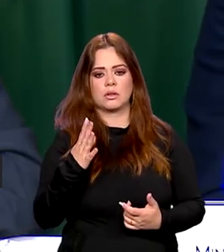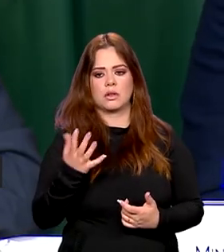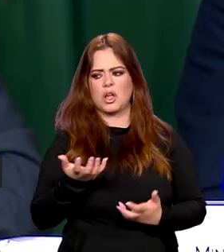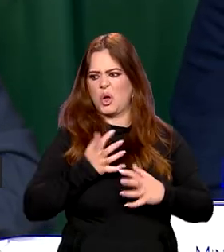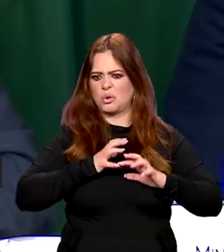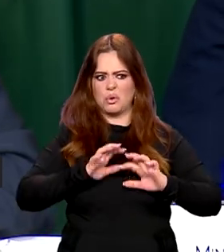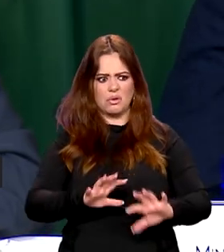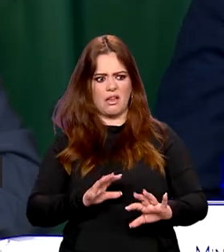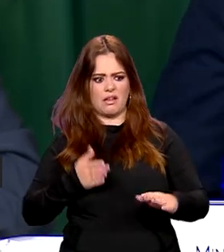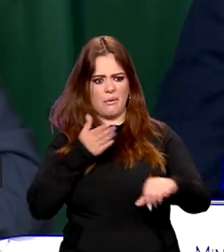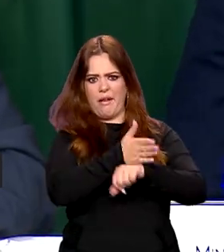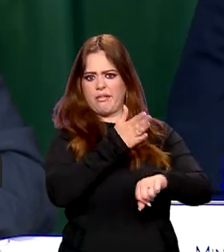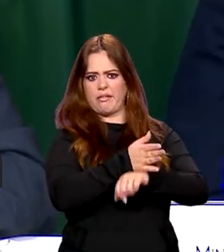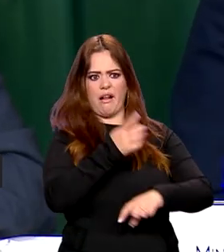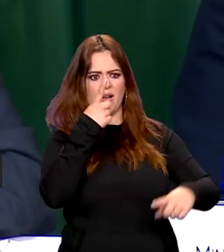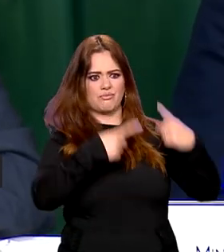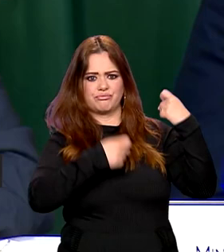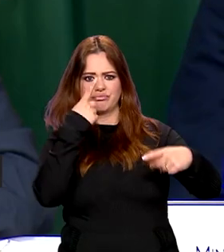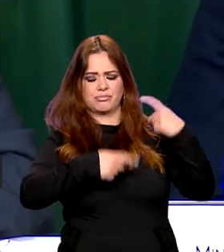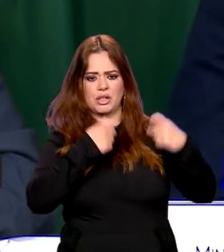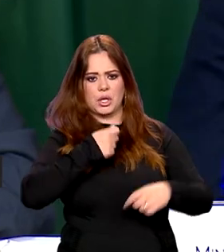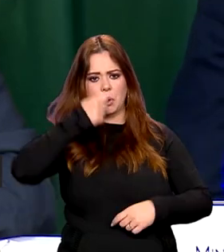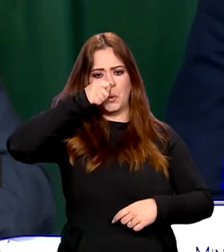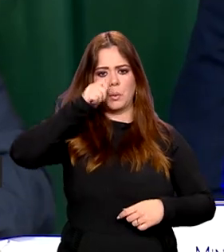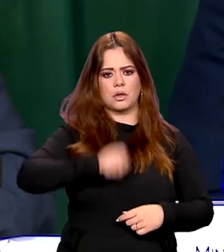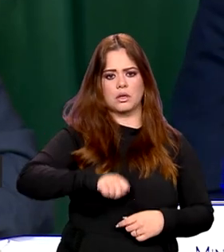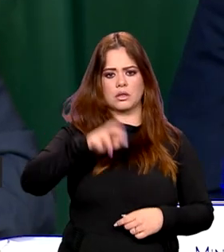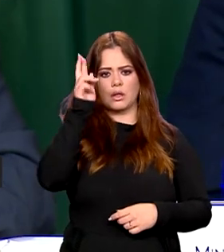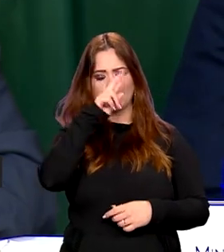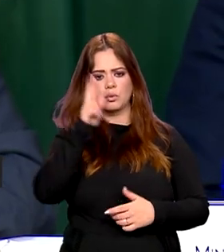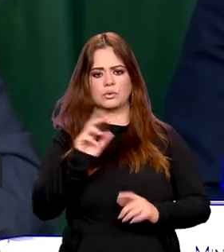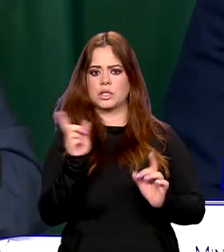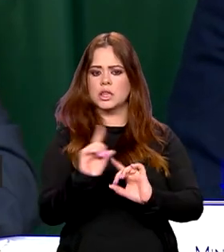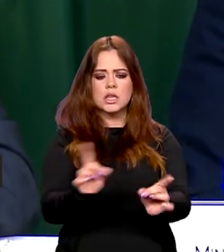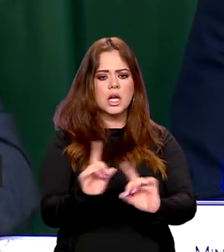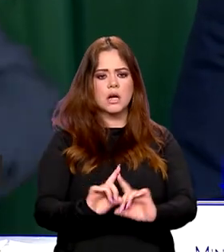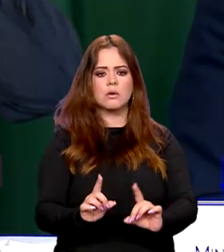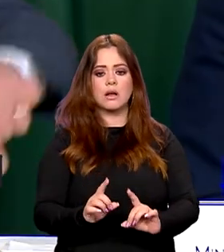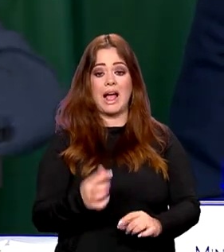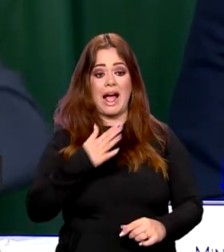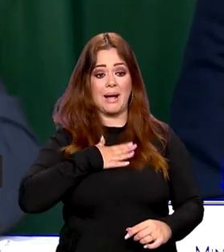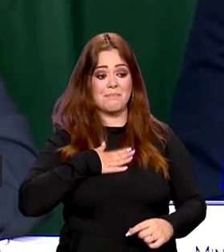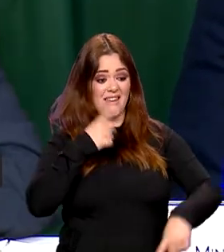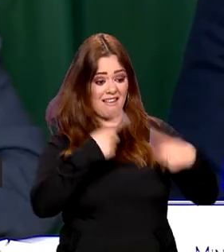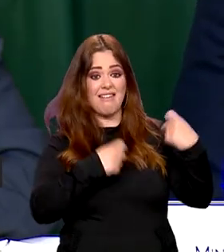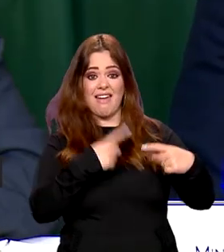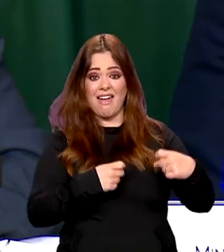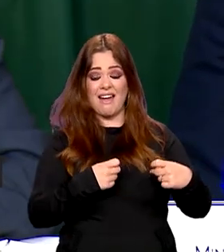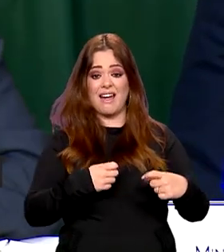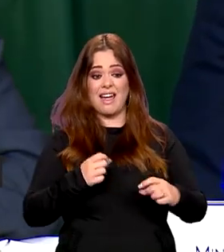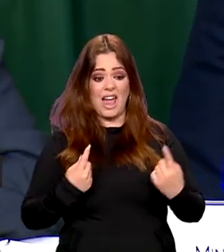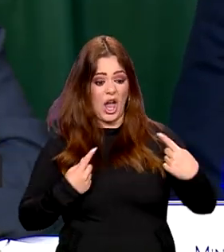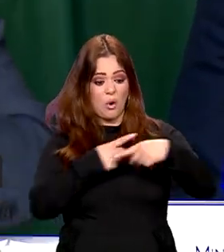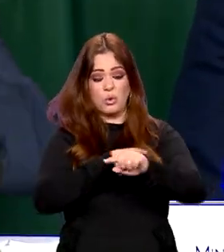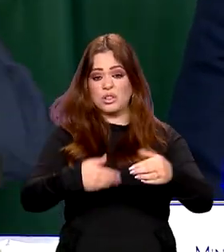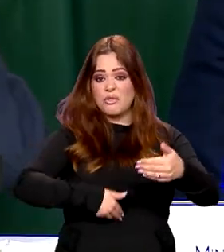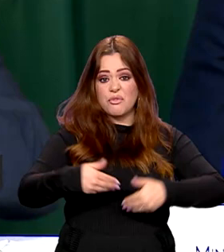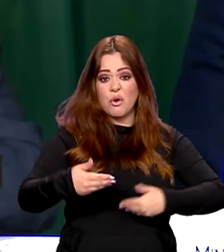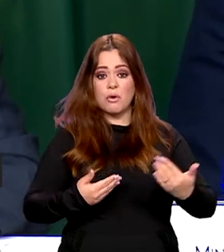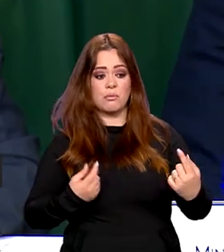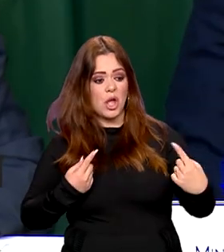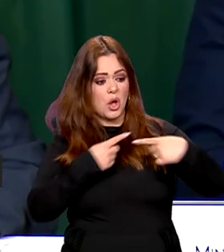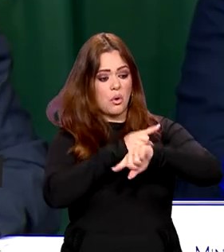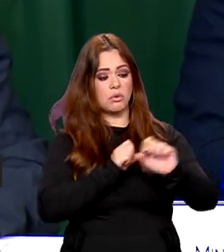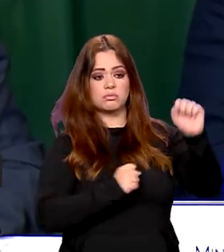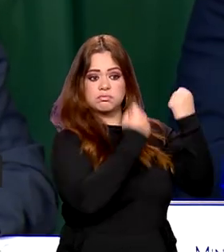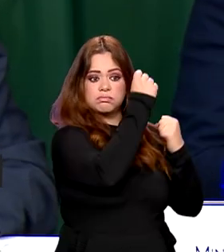da Ucrânia e da Rússia. A minha guerra é aqui, é contra a fome, é contra o desemprego, é contra a pobreza, é contra a industrialização. Por que eu vou me